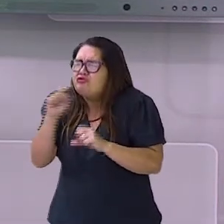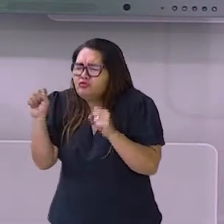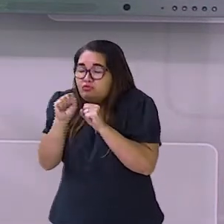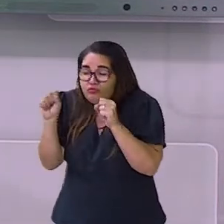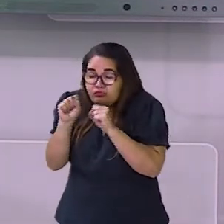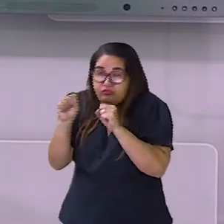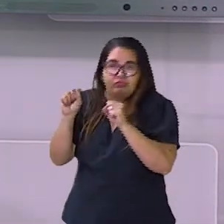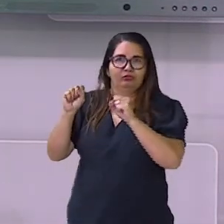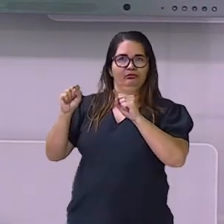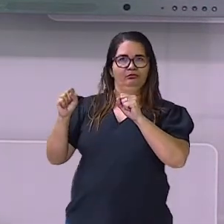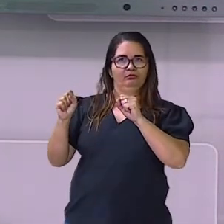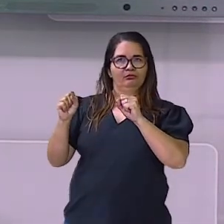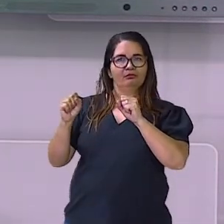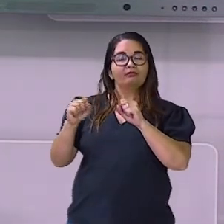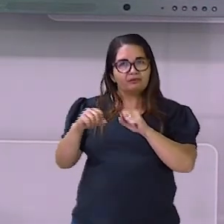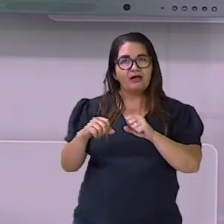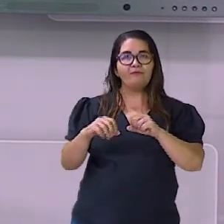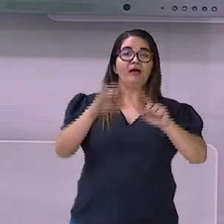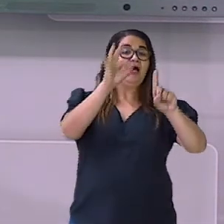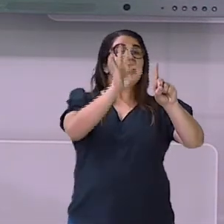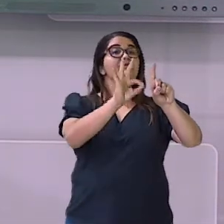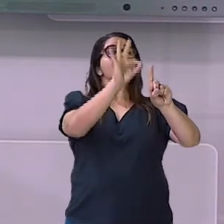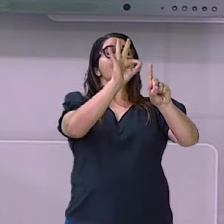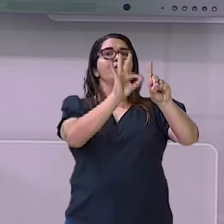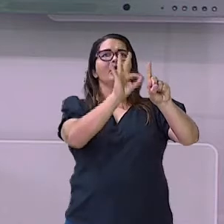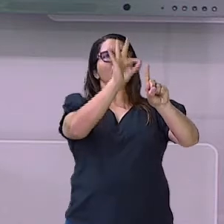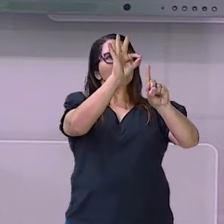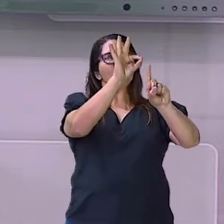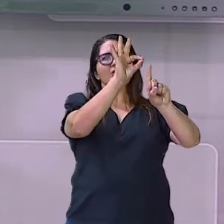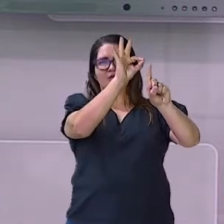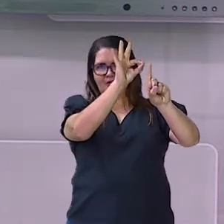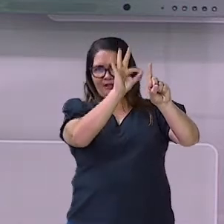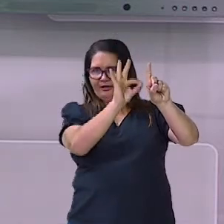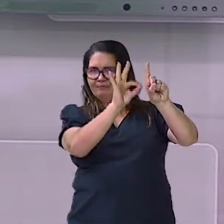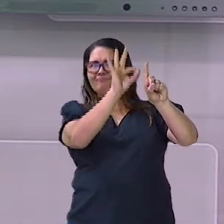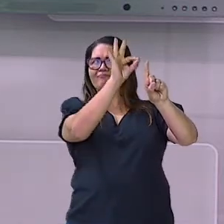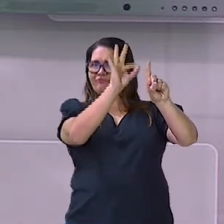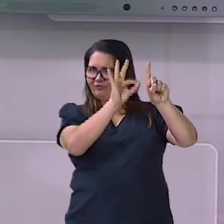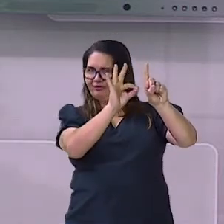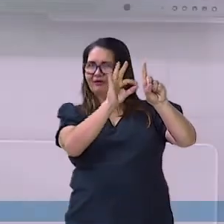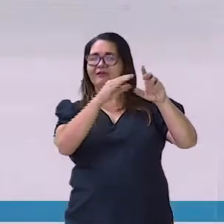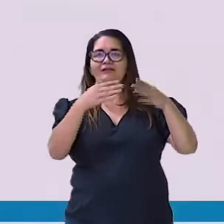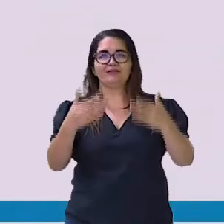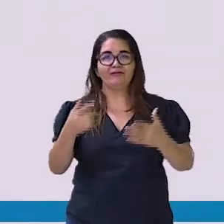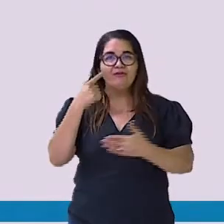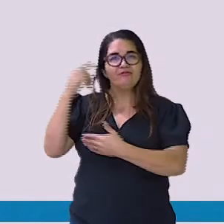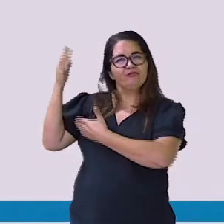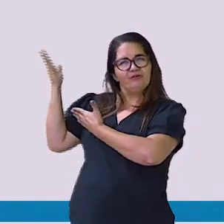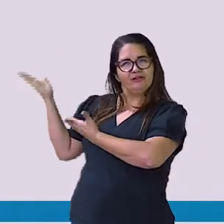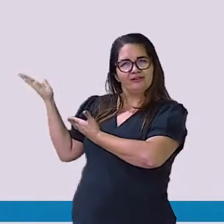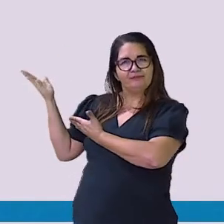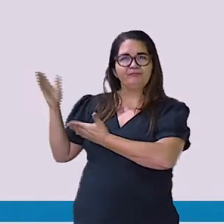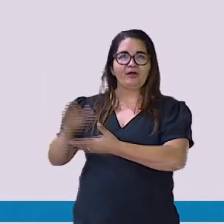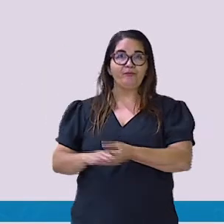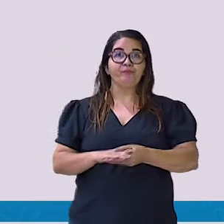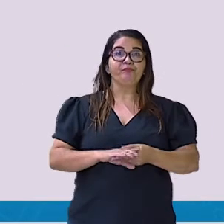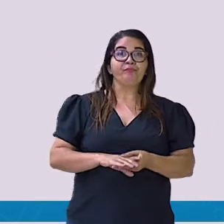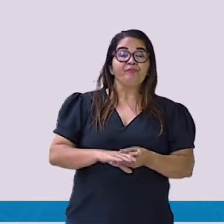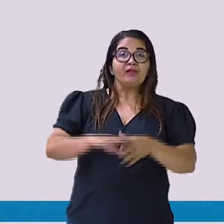Ok? Então, clima de desertos, suas principais características: escassez de chuva, altas